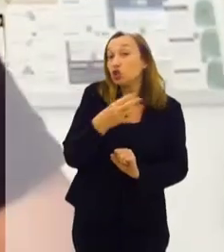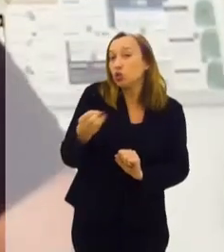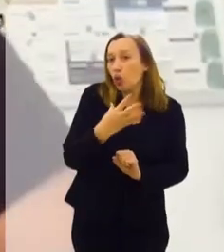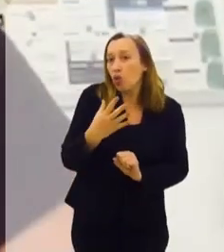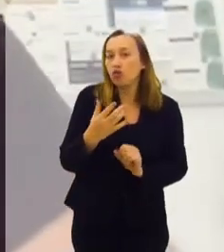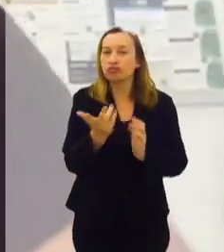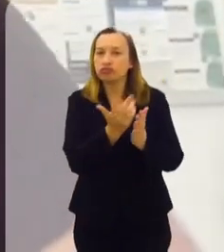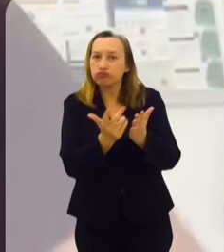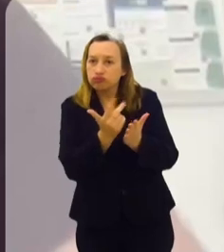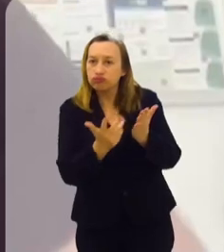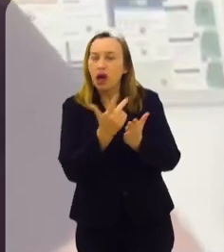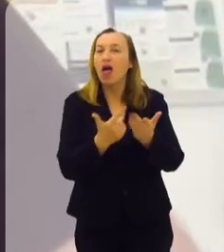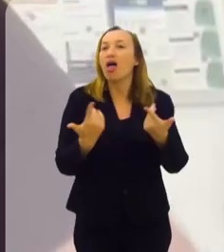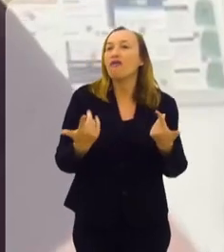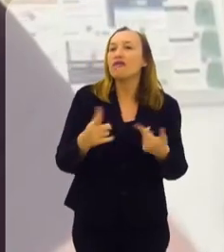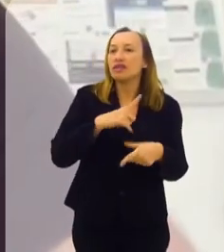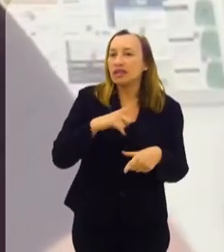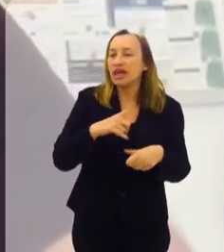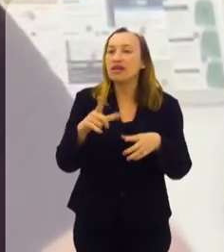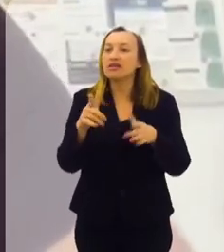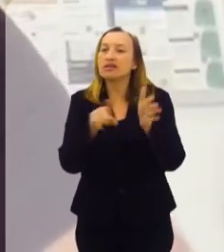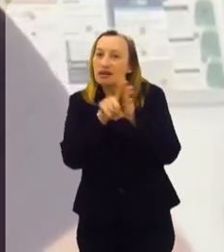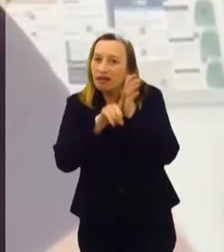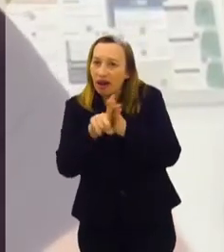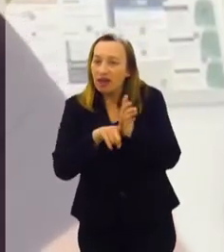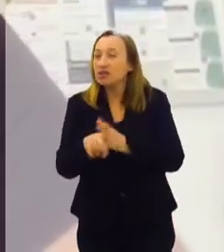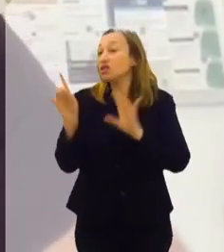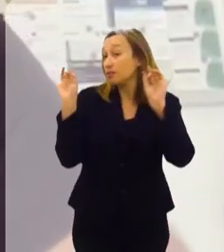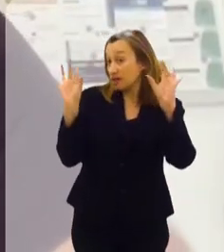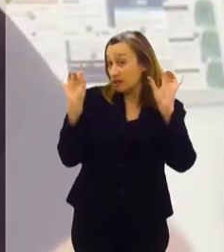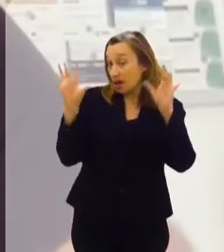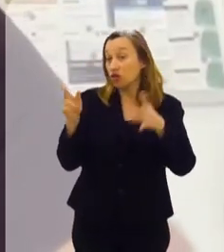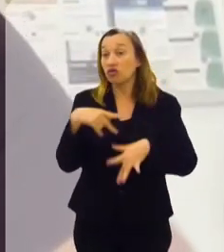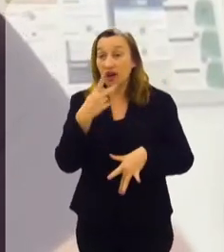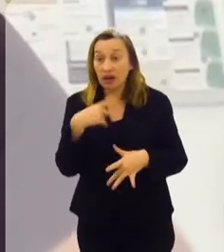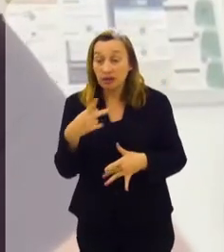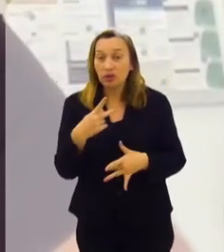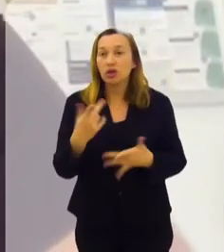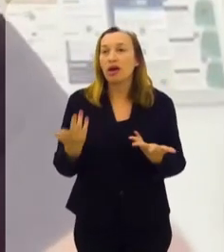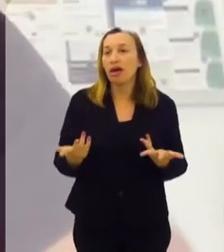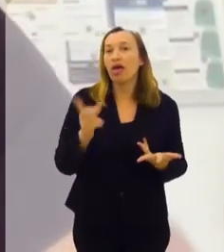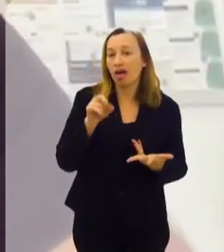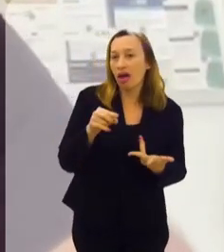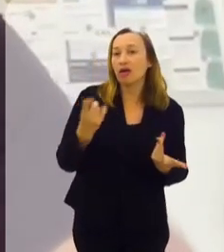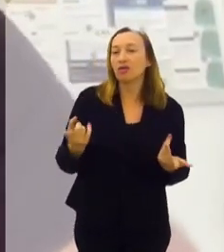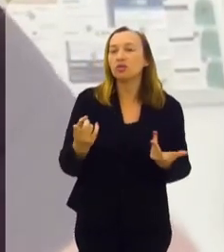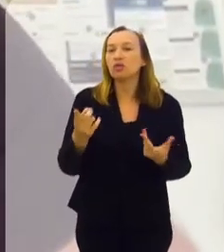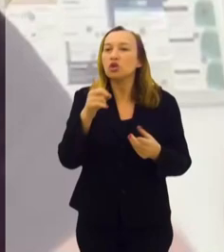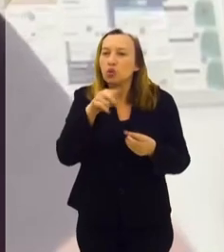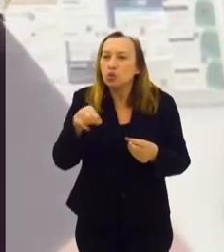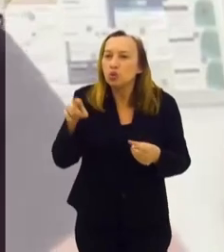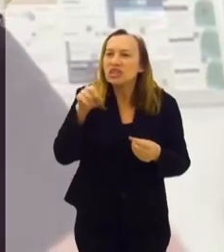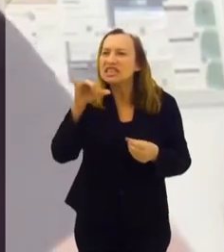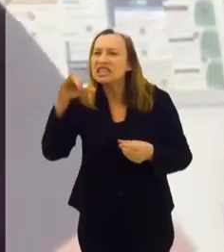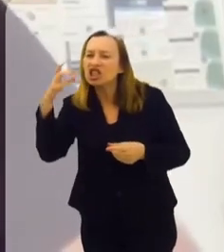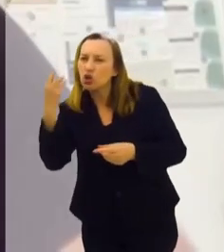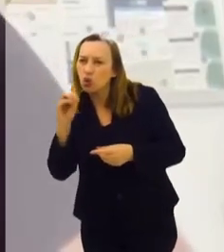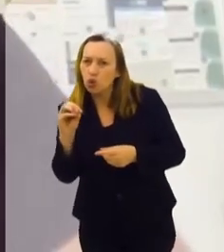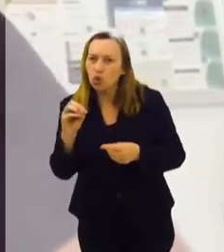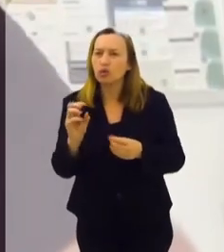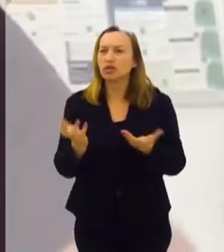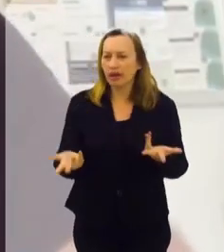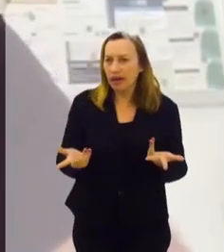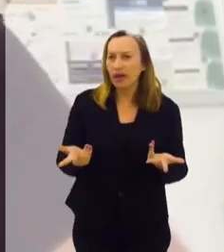novidade nesse mapeamento, né? A gente tem essas análises especiais que a gente chamou. Uma delas é isso, é o ciclo